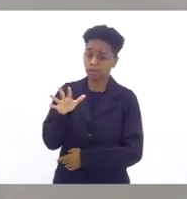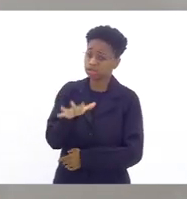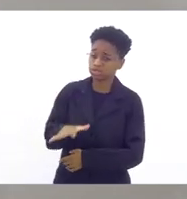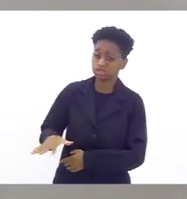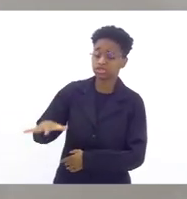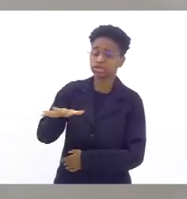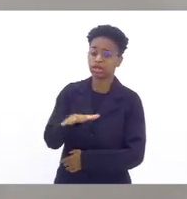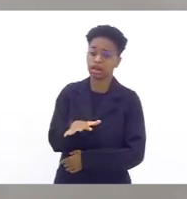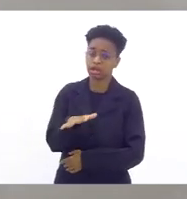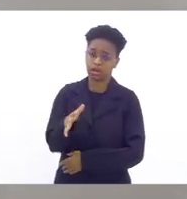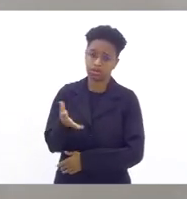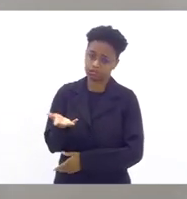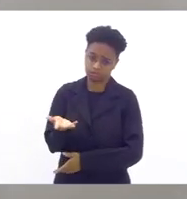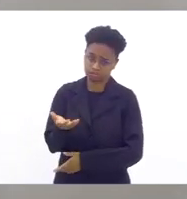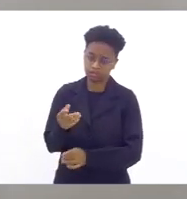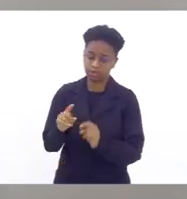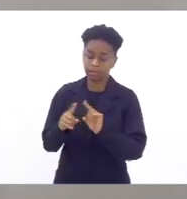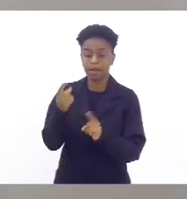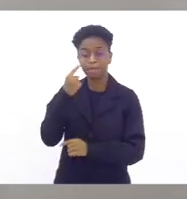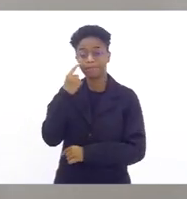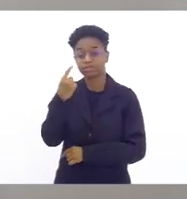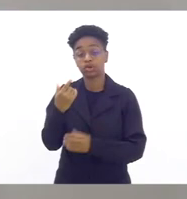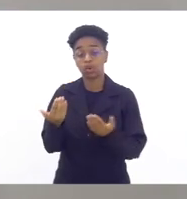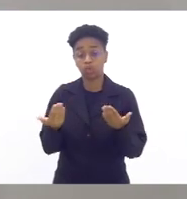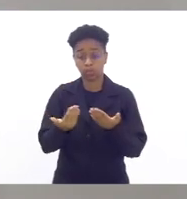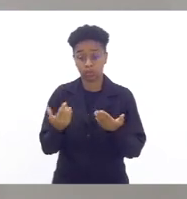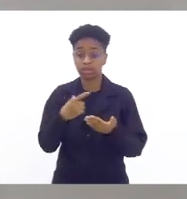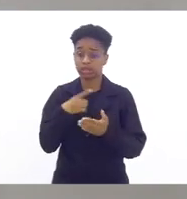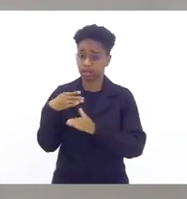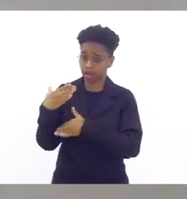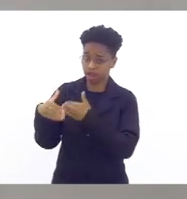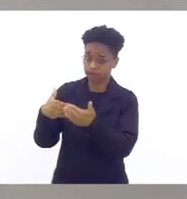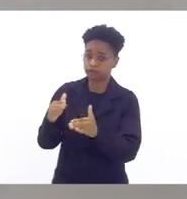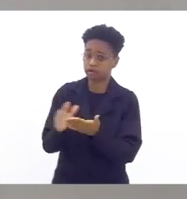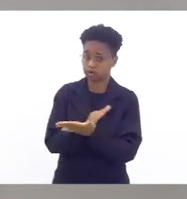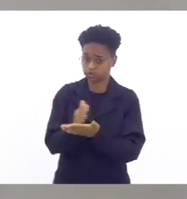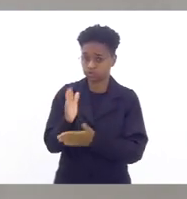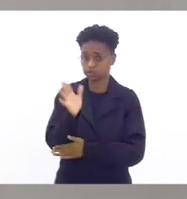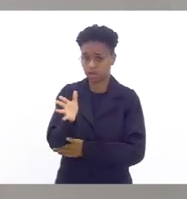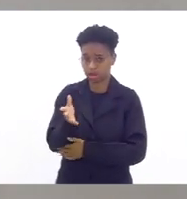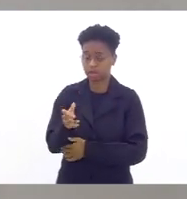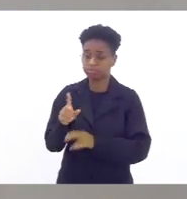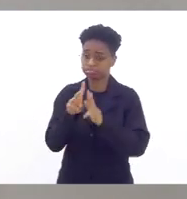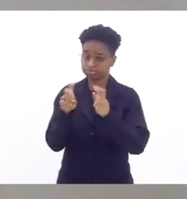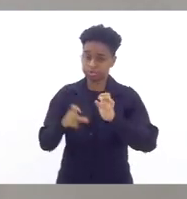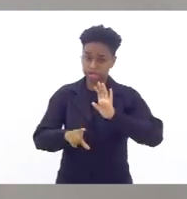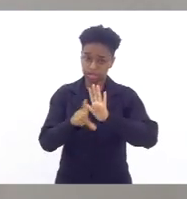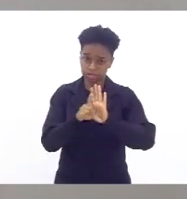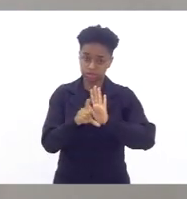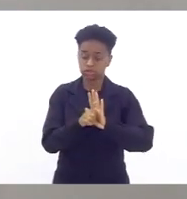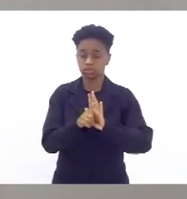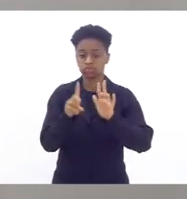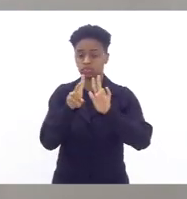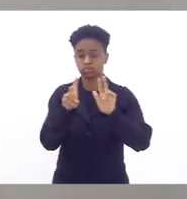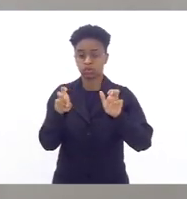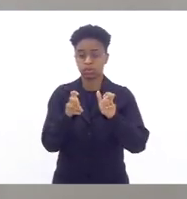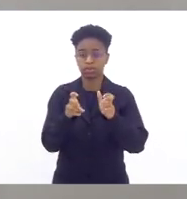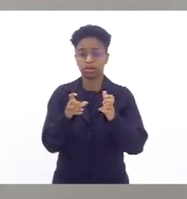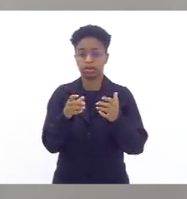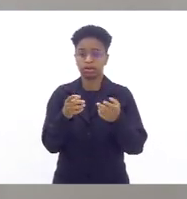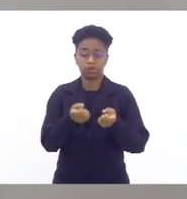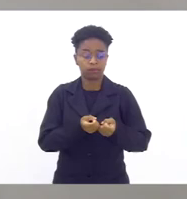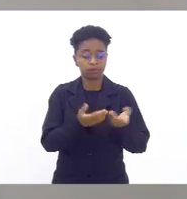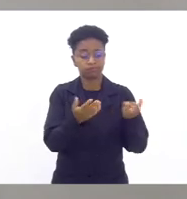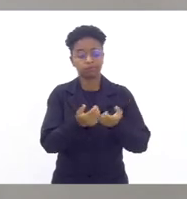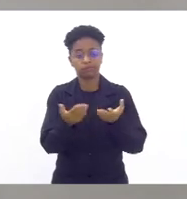amplitude mas pensar que hoje a gente já tem alguns avanços no sentido da legislação sobre acesso a cannabis